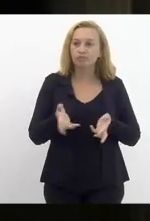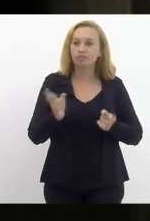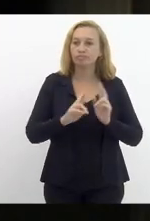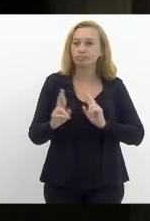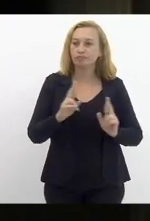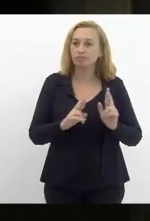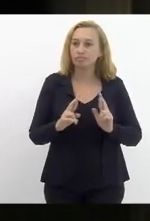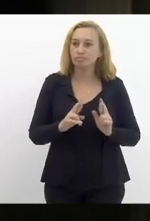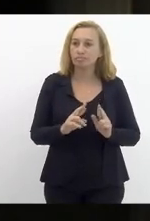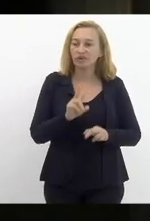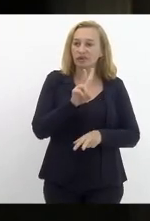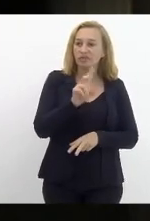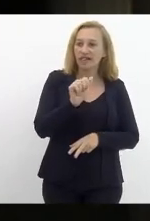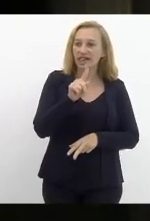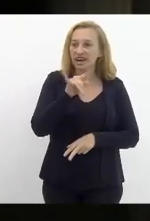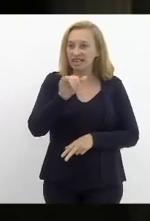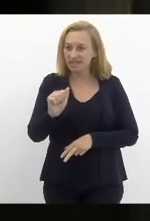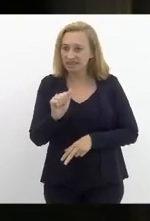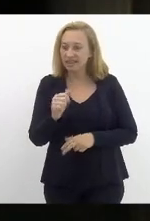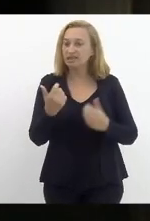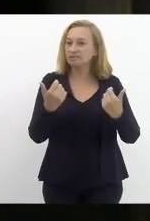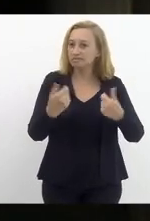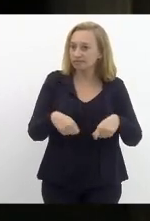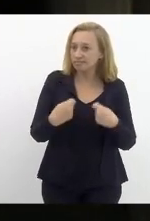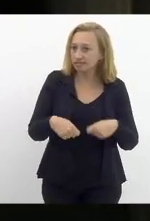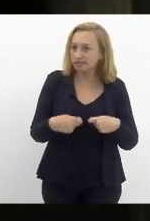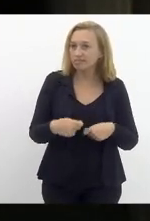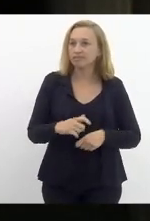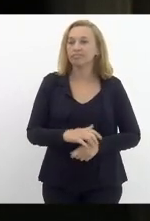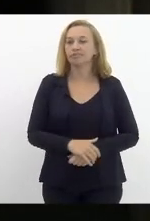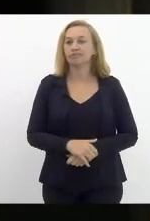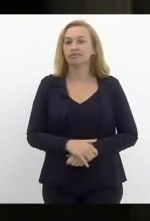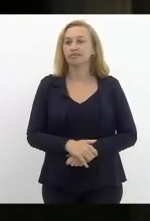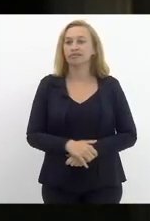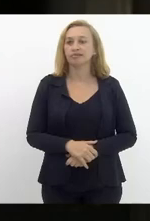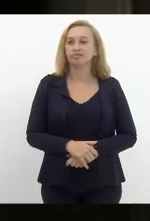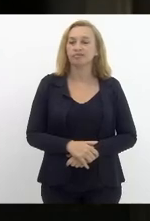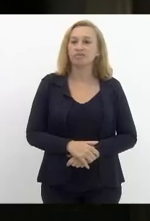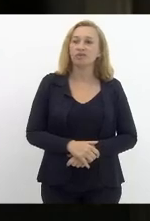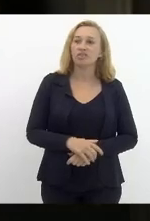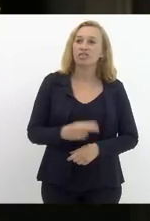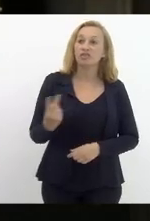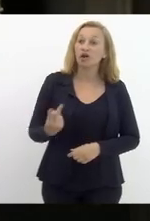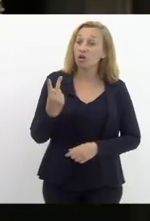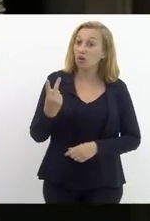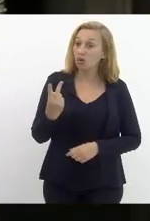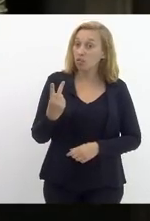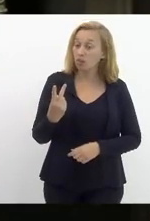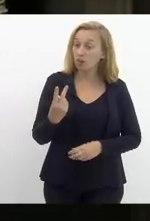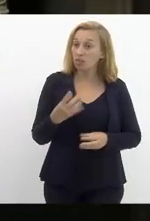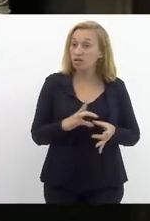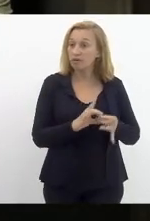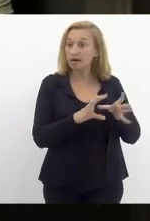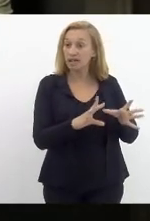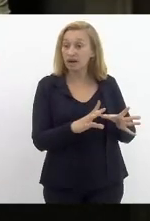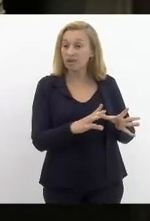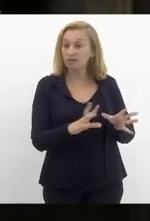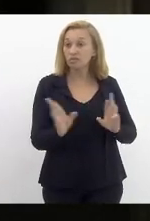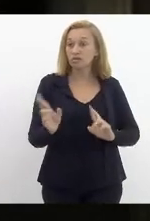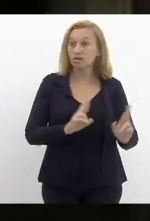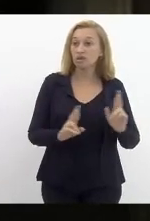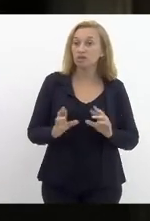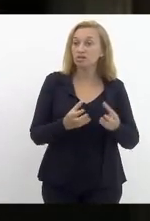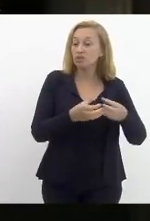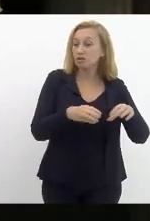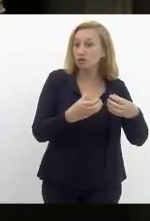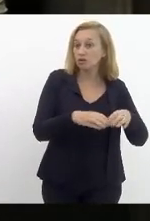à vacância, à necessidade, valores disponíveis com relação ao concurso